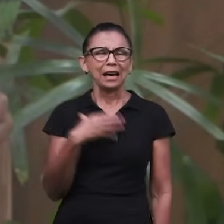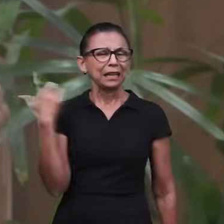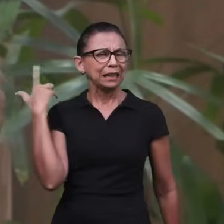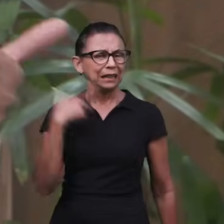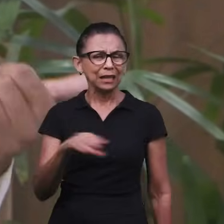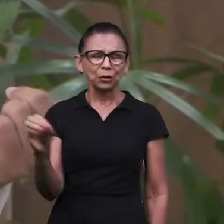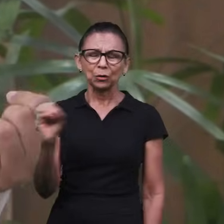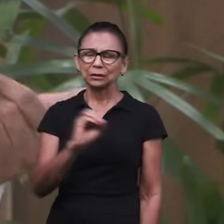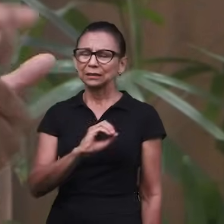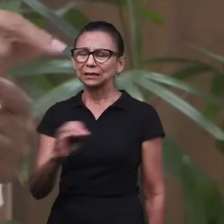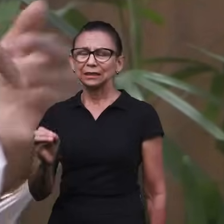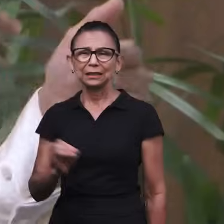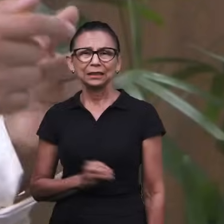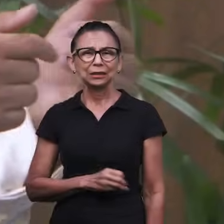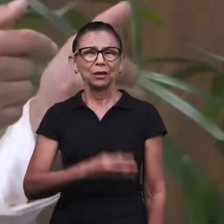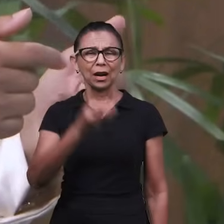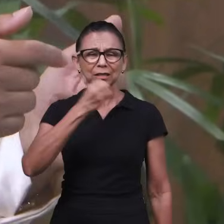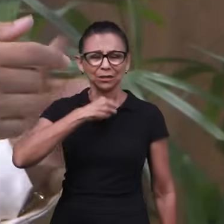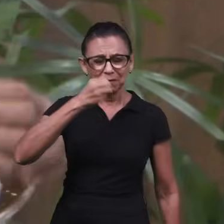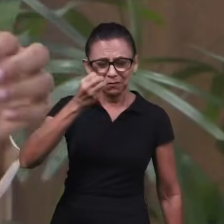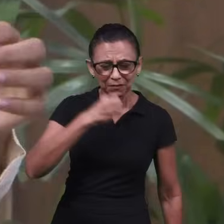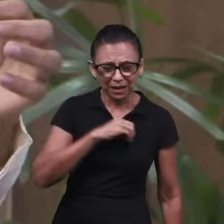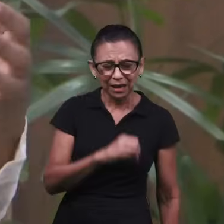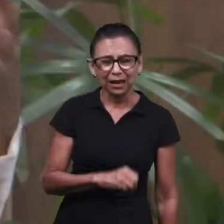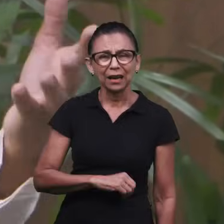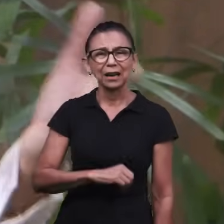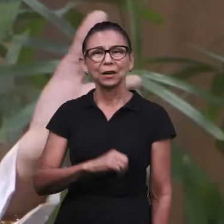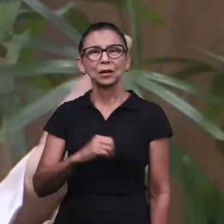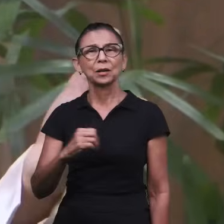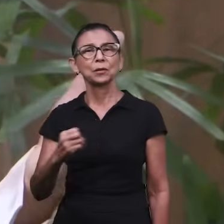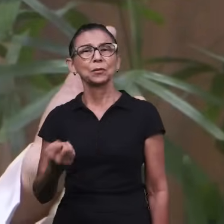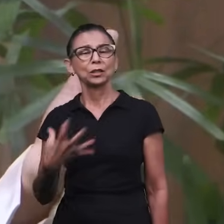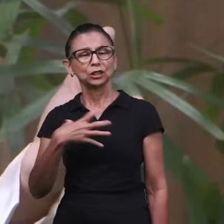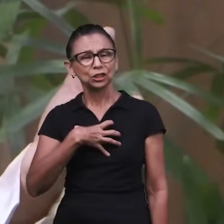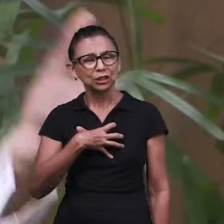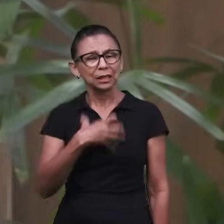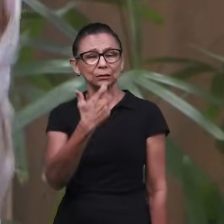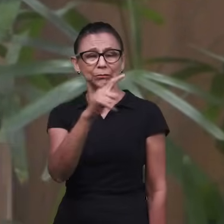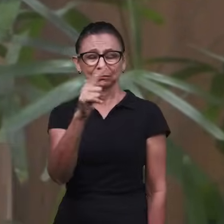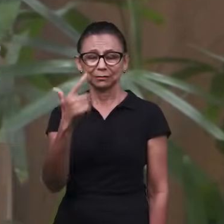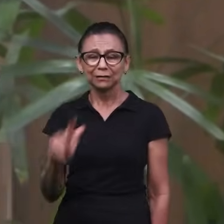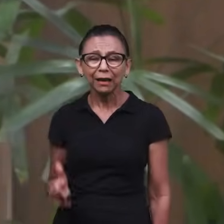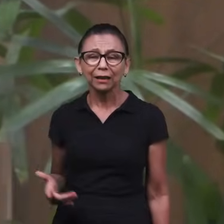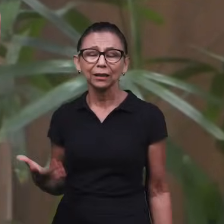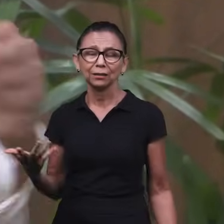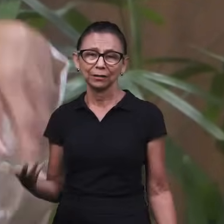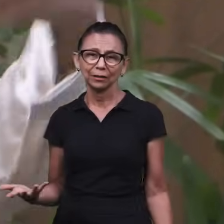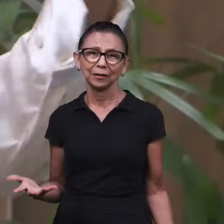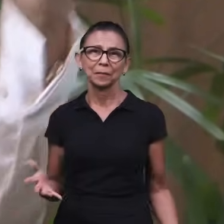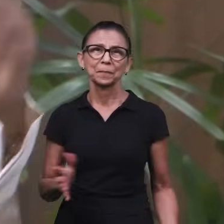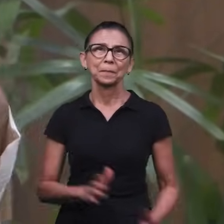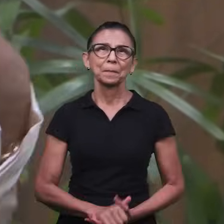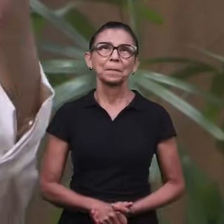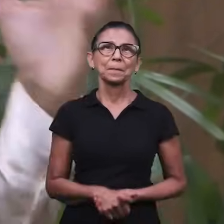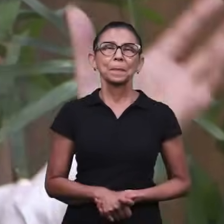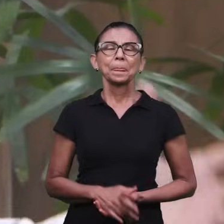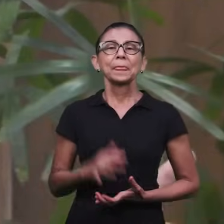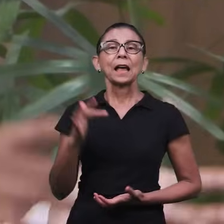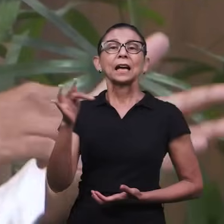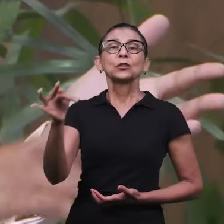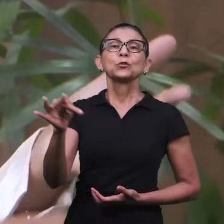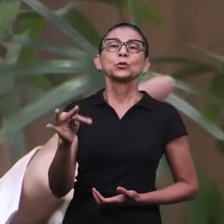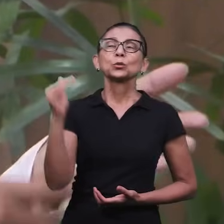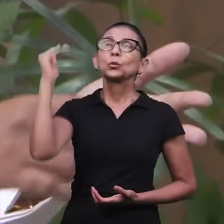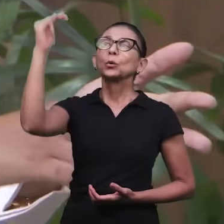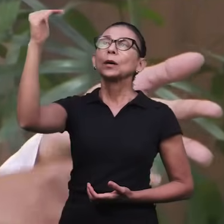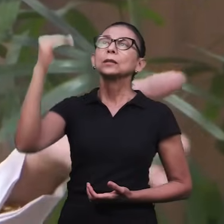vida adulta. É uma das dificuldades que ele enfrenta em manter compromissos depois, lá para frente. Por que ele é assim? Porque tem